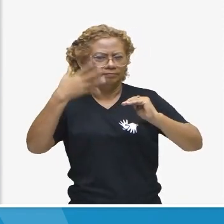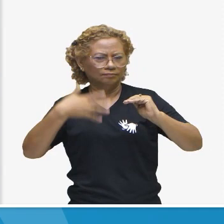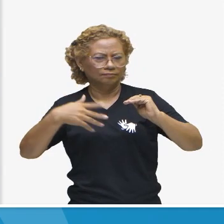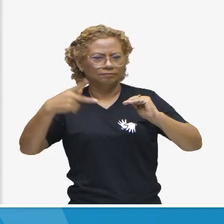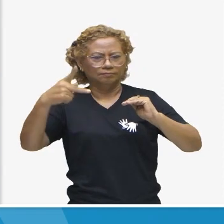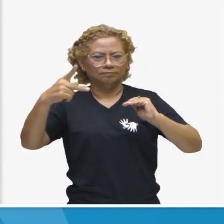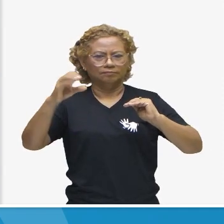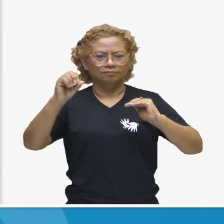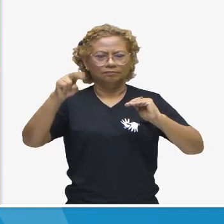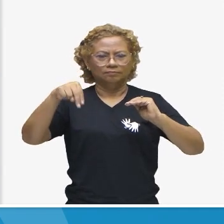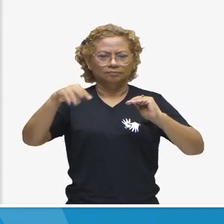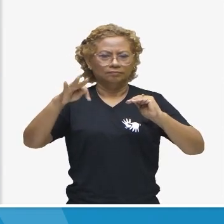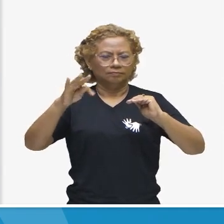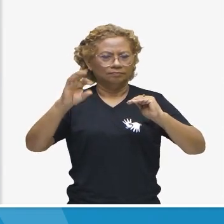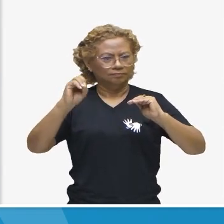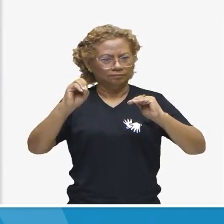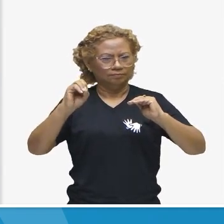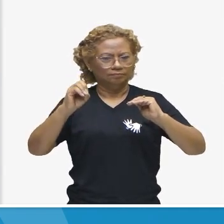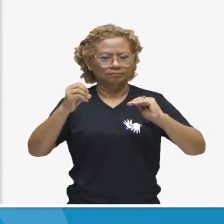né?